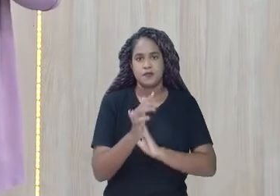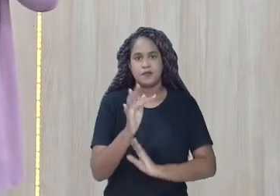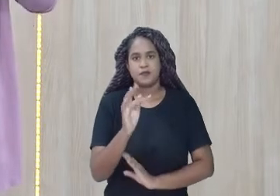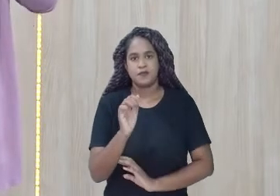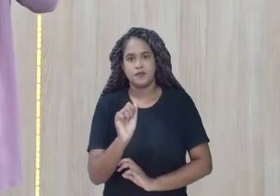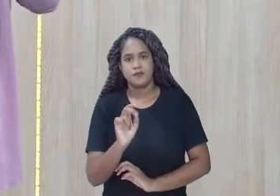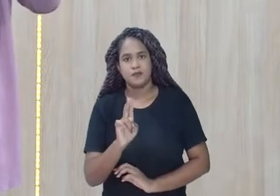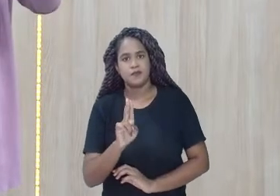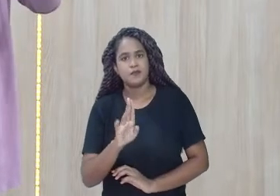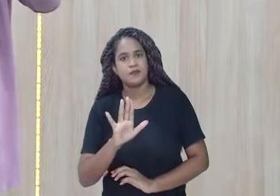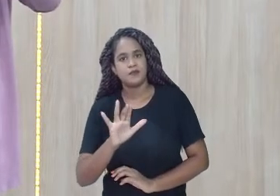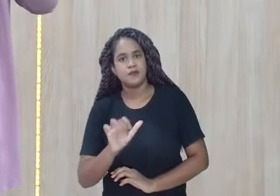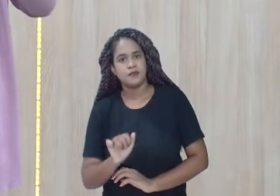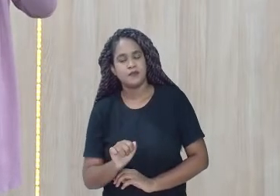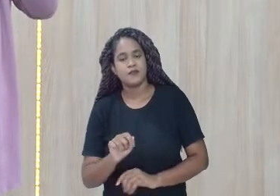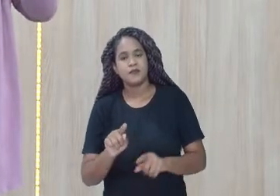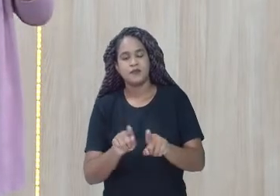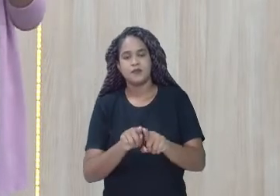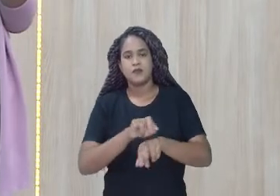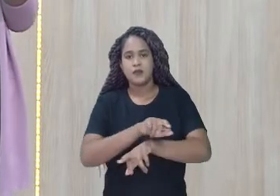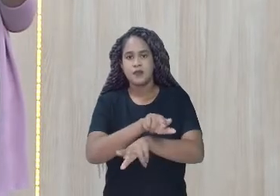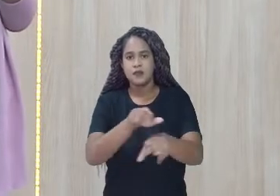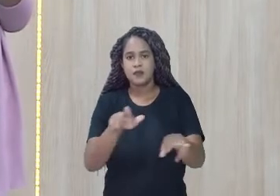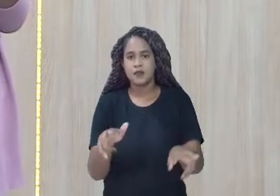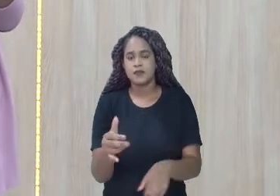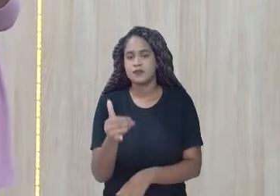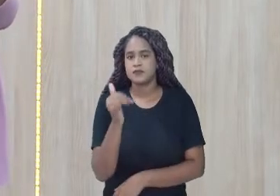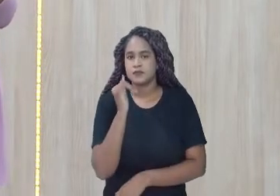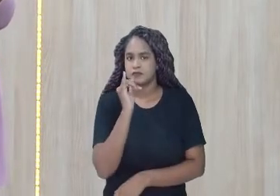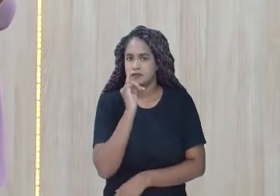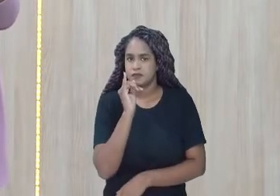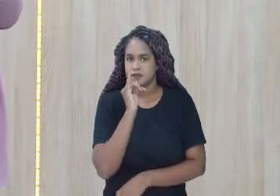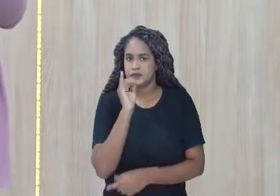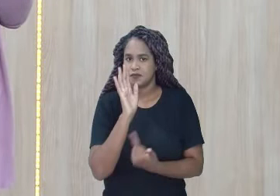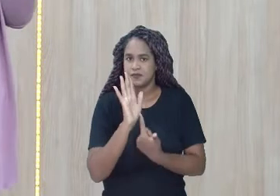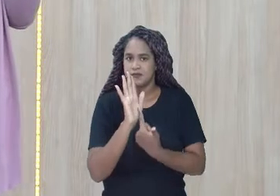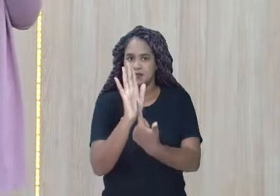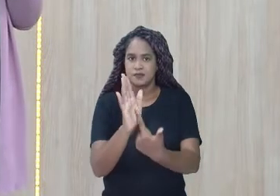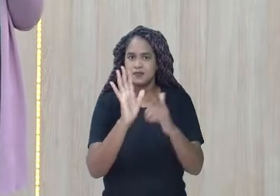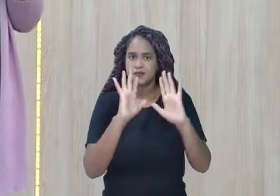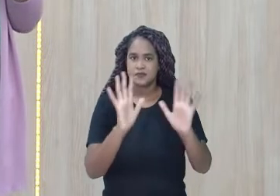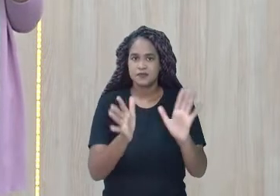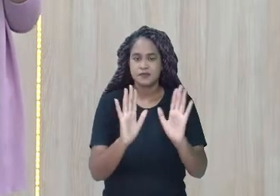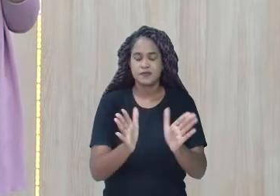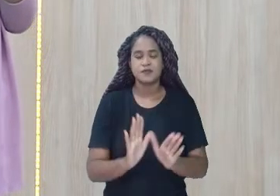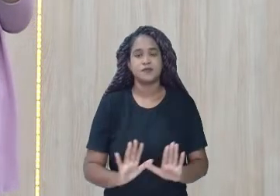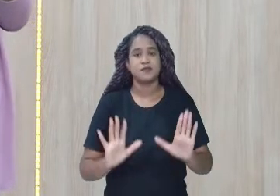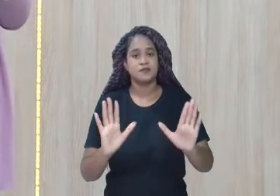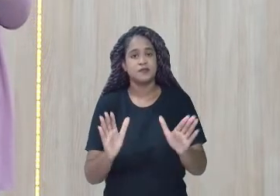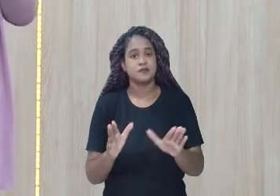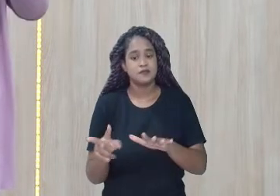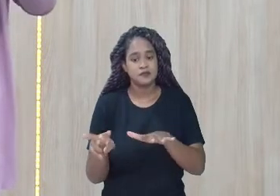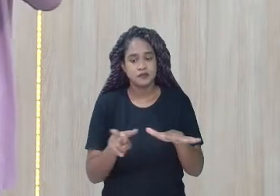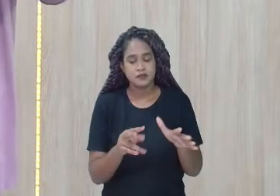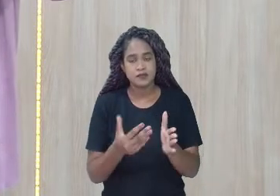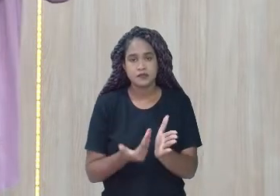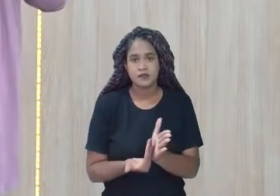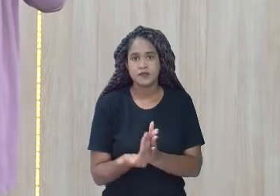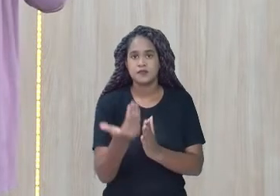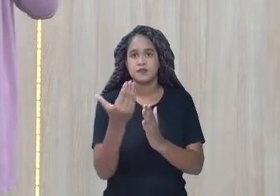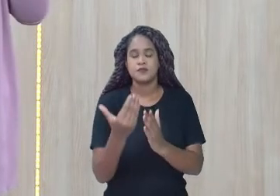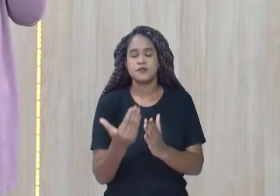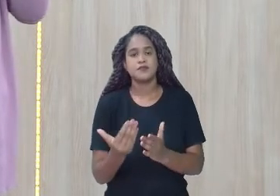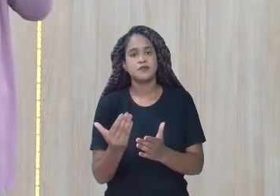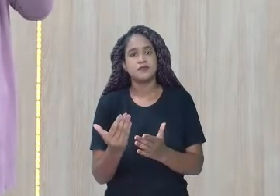gente já conversou bastante, eu já trouxe vários exemplos sobre isso. E aí a gente começou essa semana a